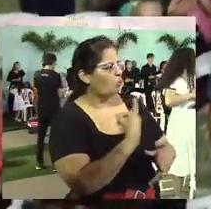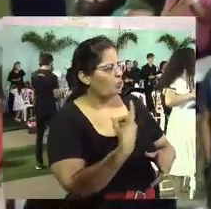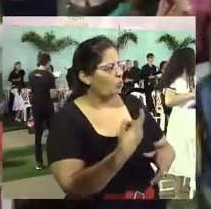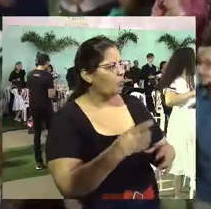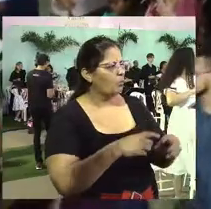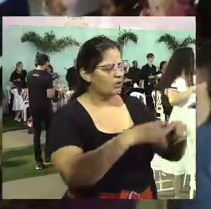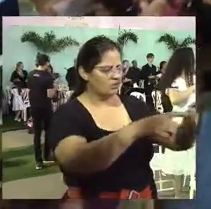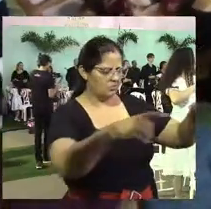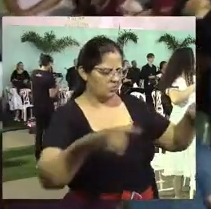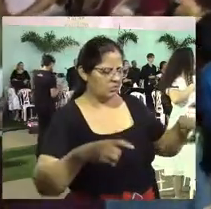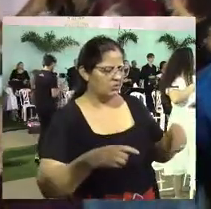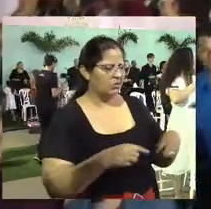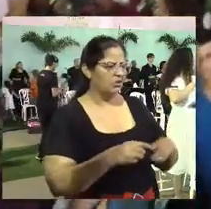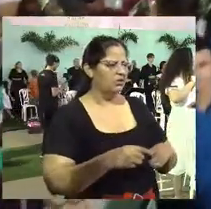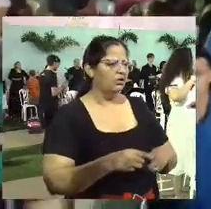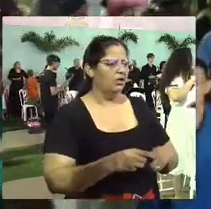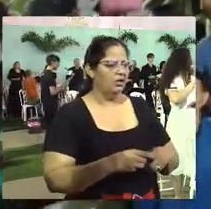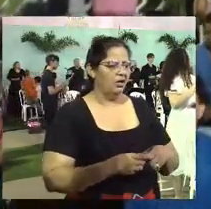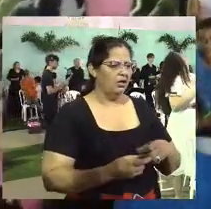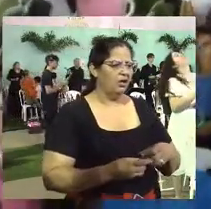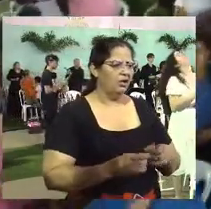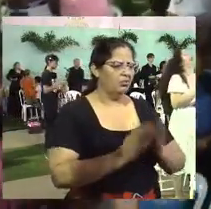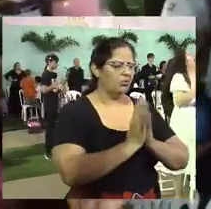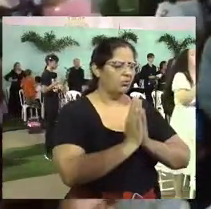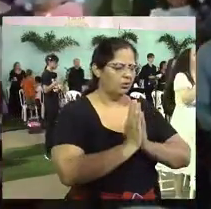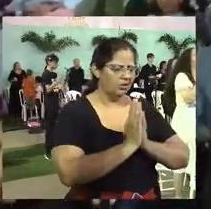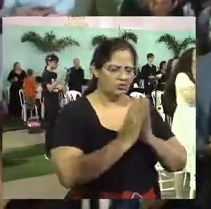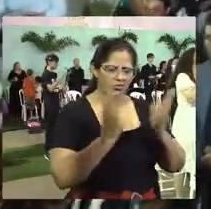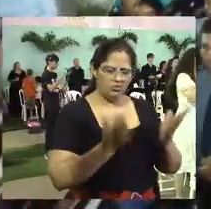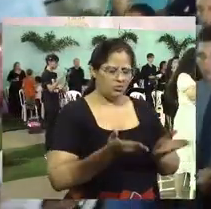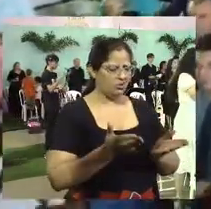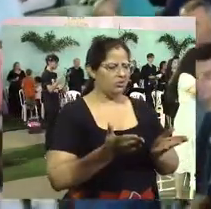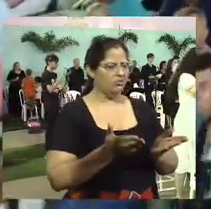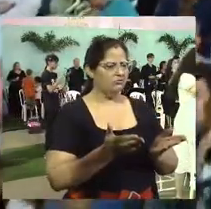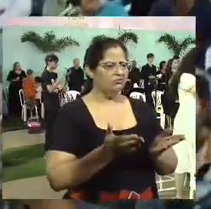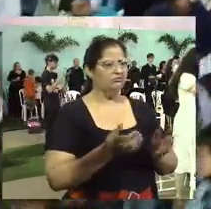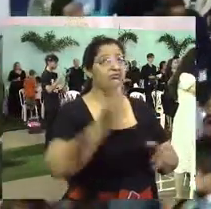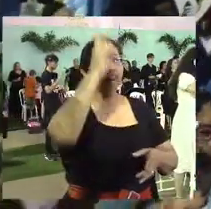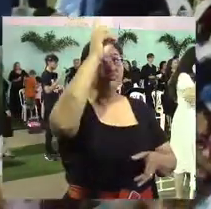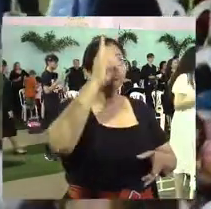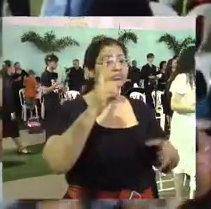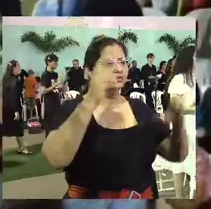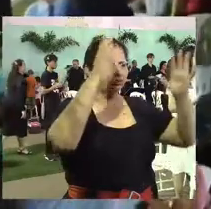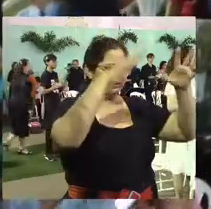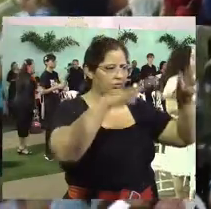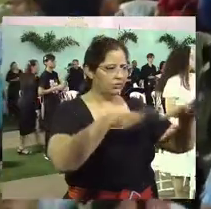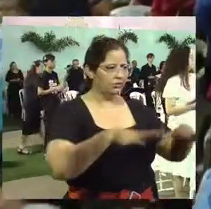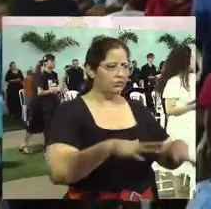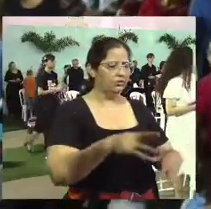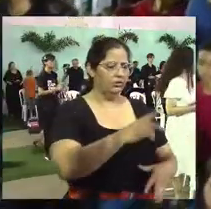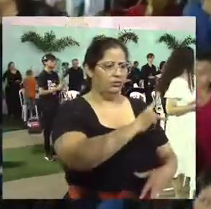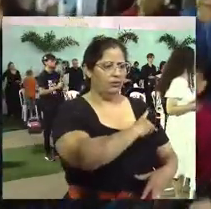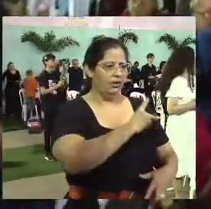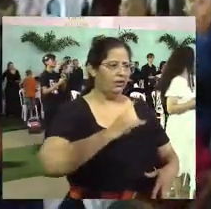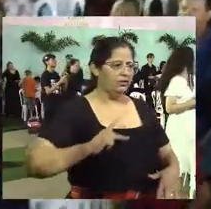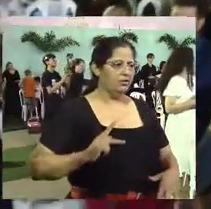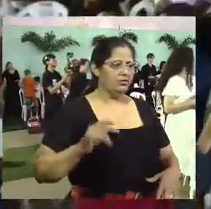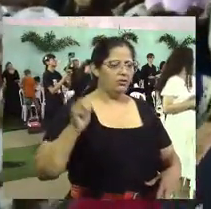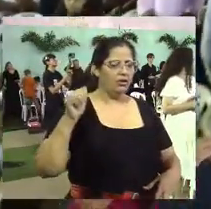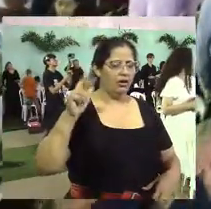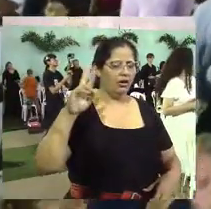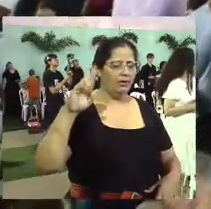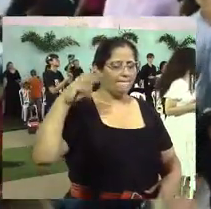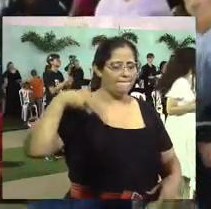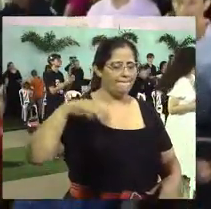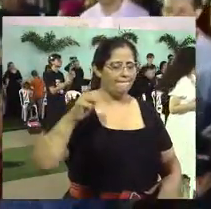hoje estão lá pegando fogo ali Deus abençoe todos Deus abençoe Pastor Armando Filho Meu velho